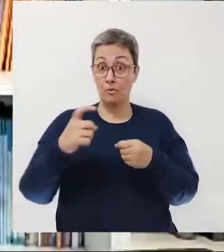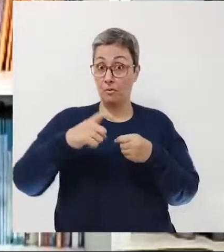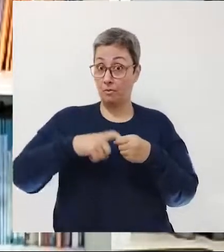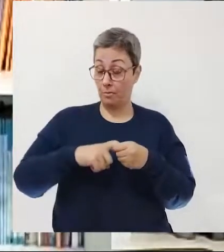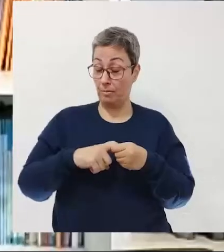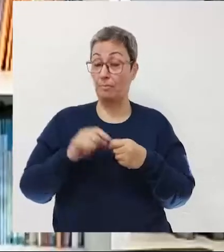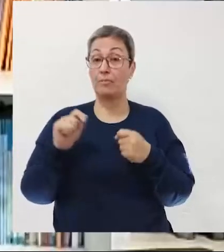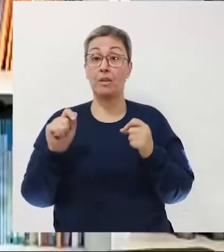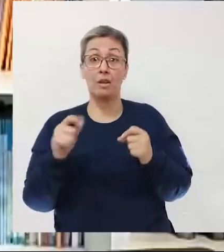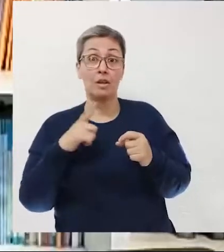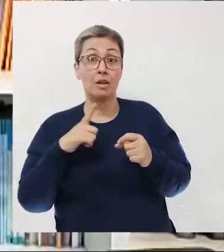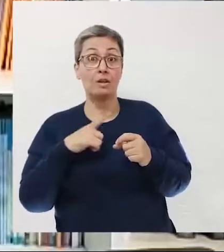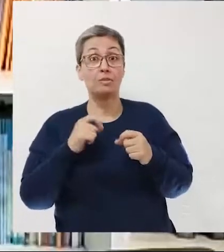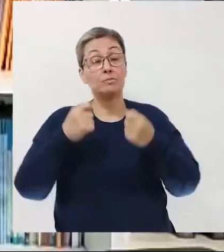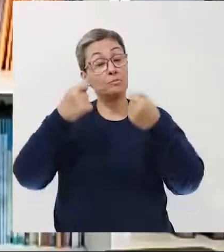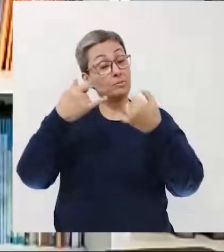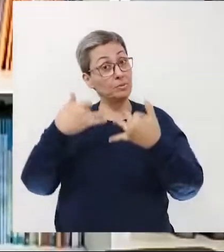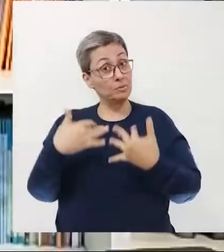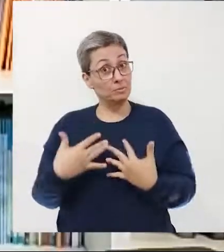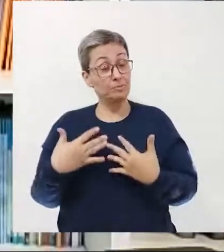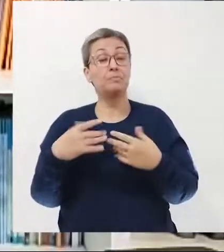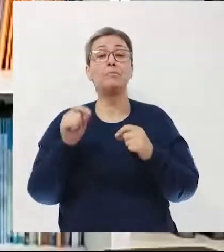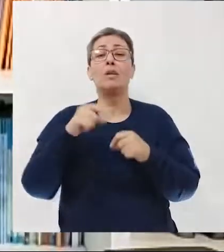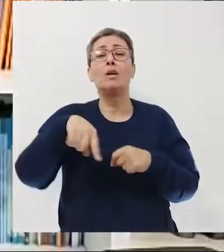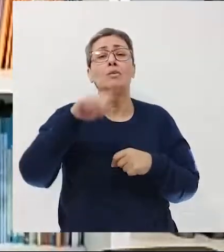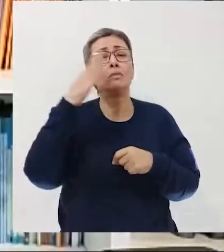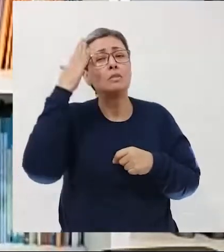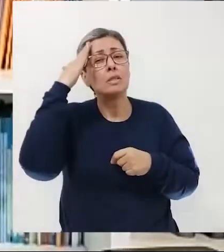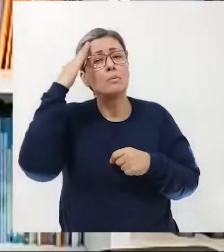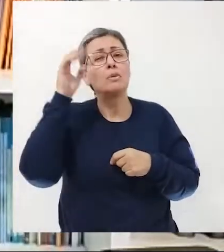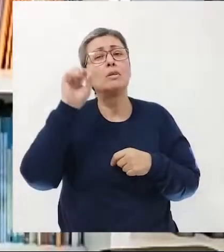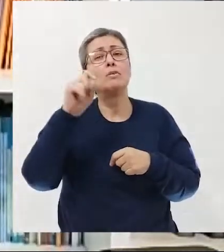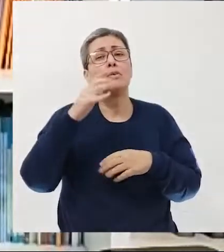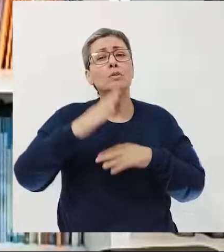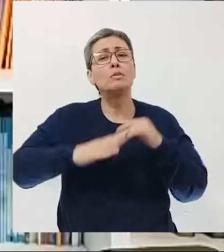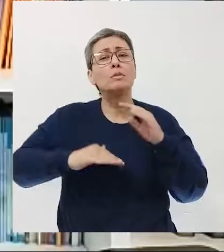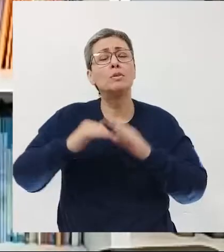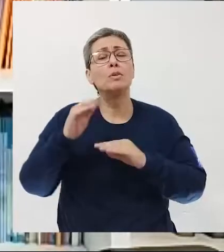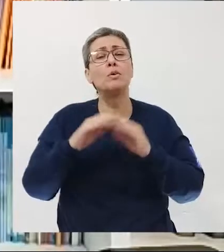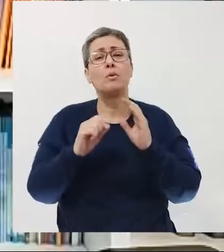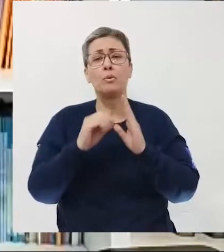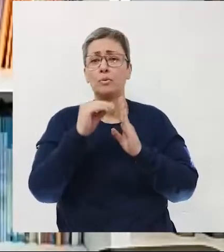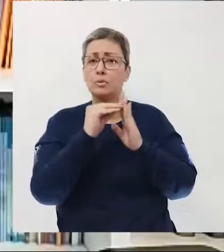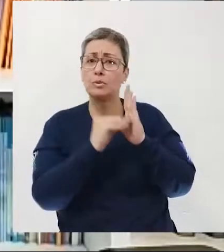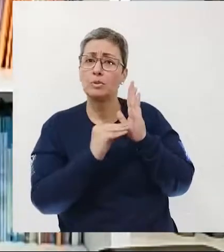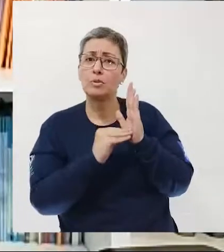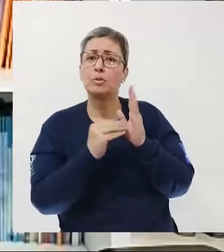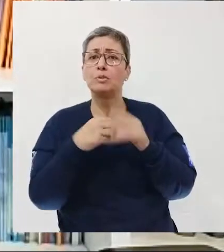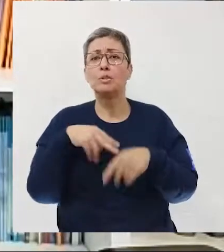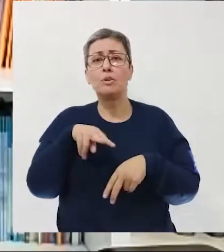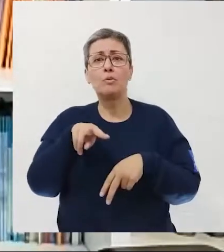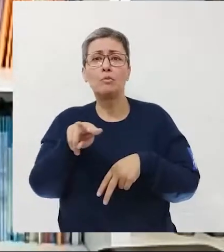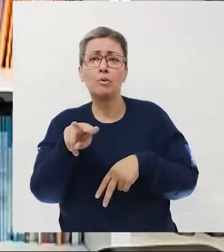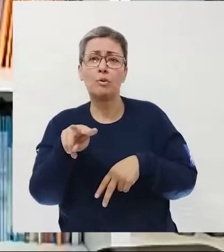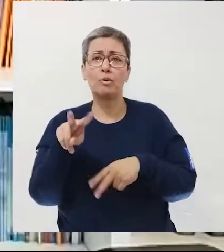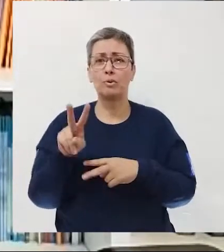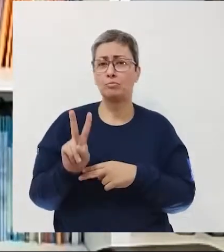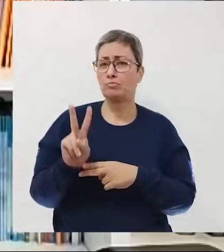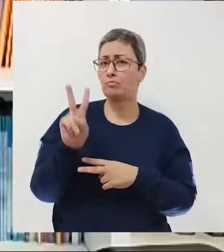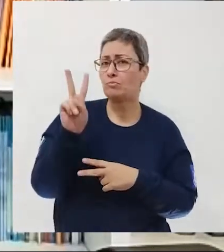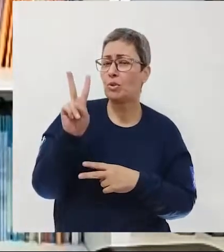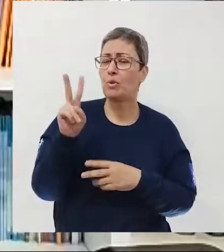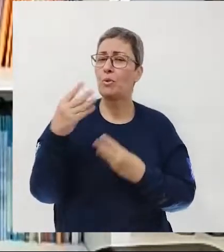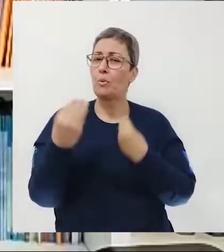Voltando ao que estava dizendo, quero saber se vocês fizeram os registros da visão frontal e